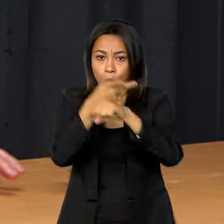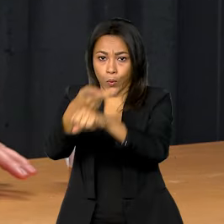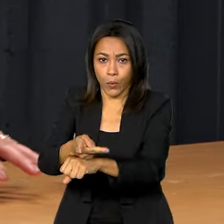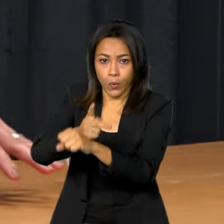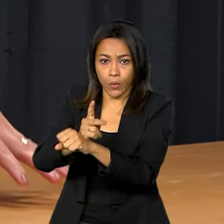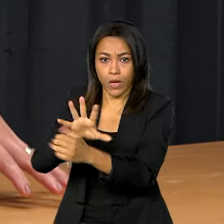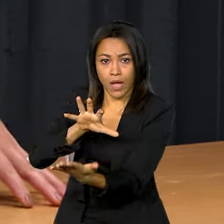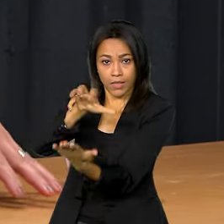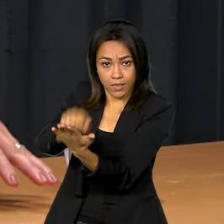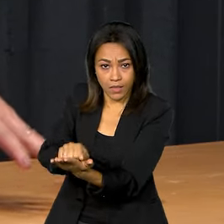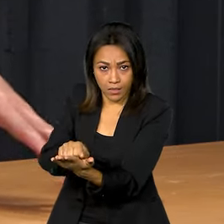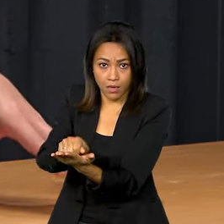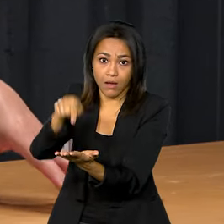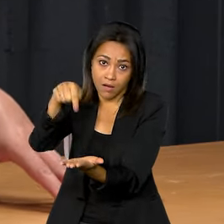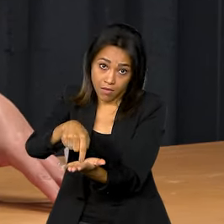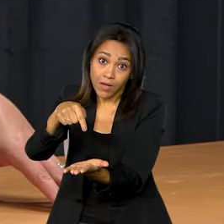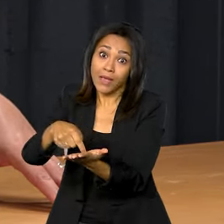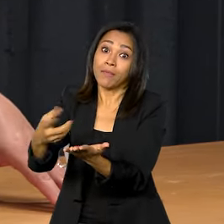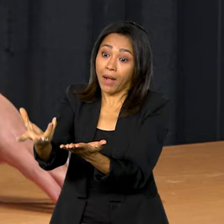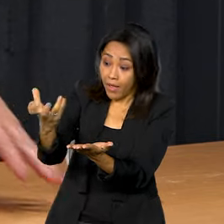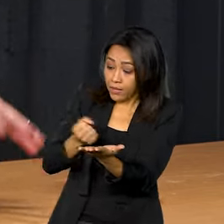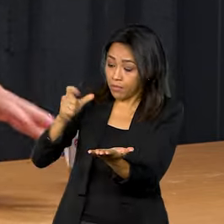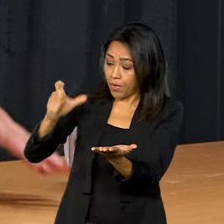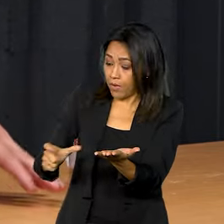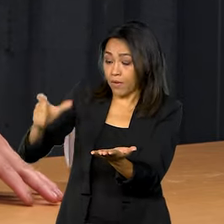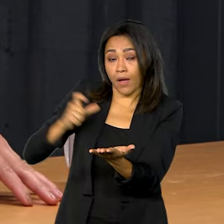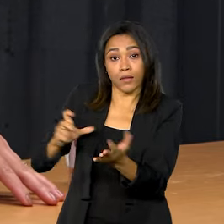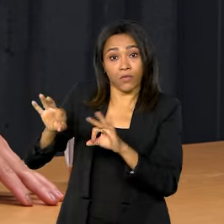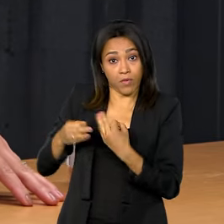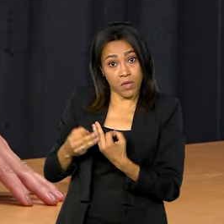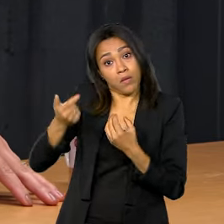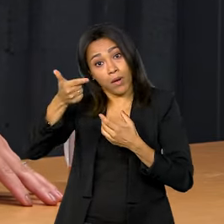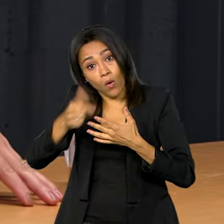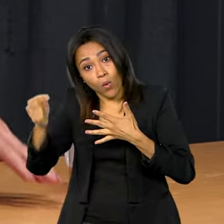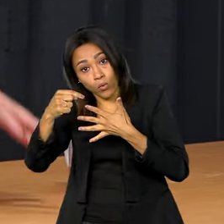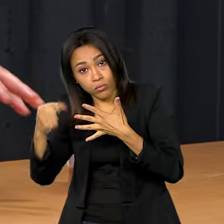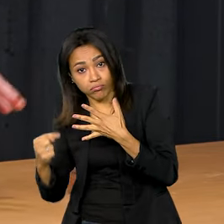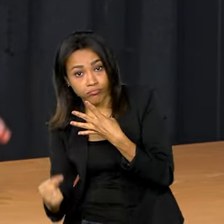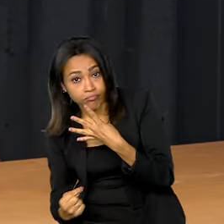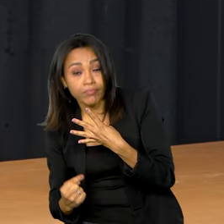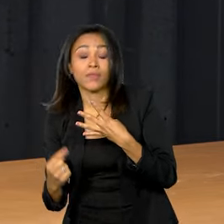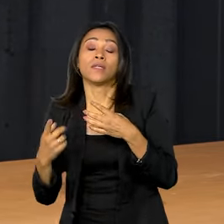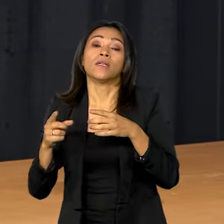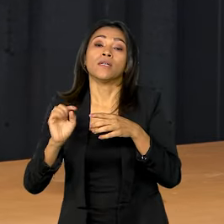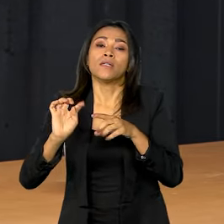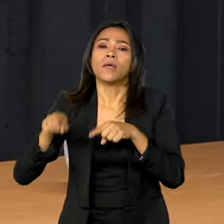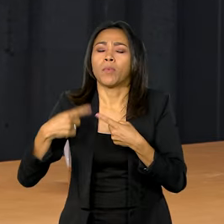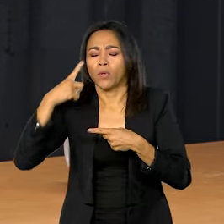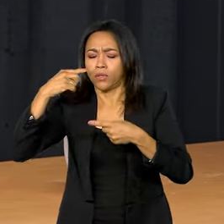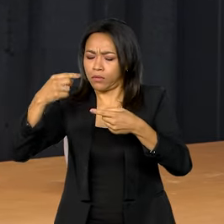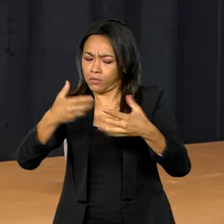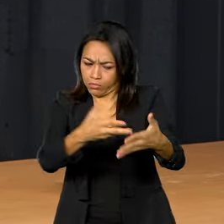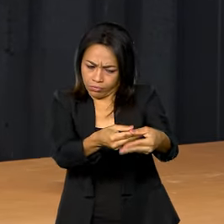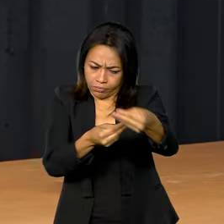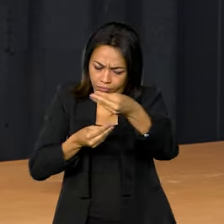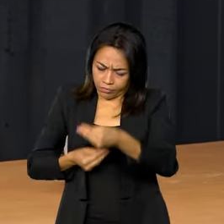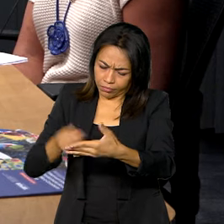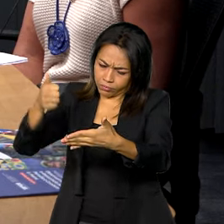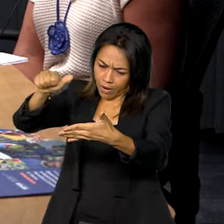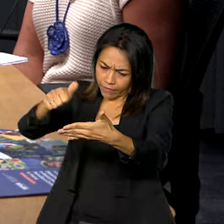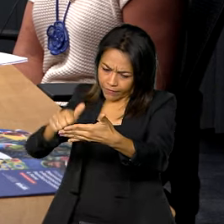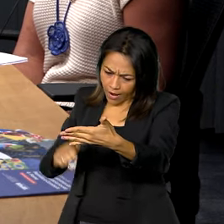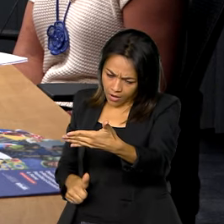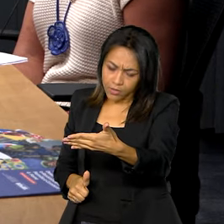único que é a porta de entrada para não só pro a família mas para todos os programas sociais e elas passam por um processo de análise de